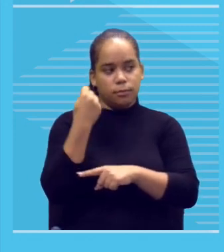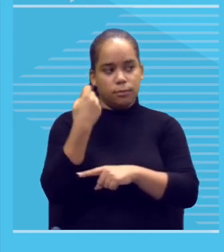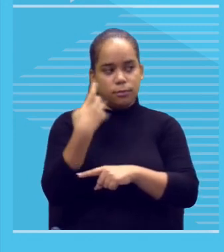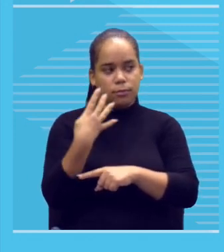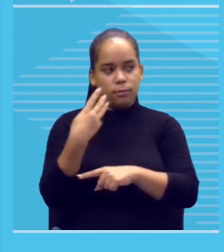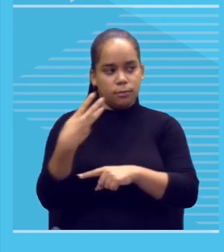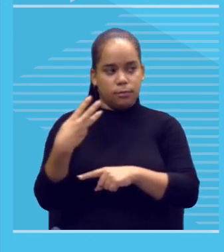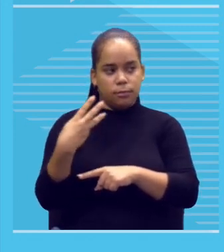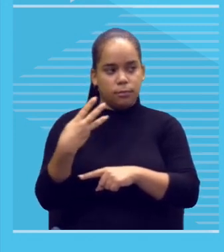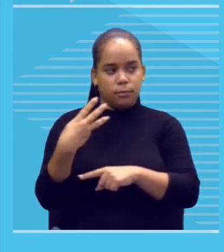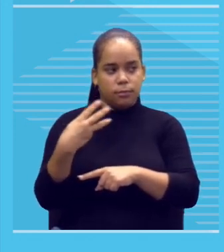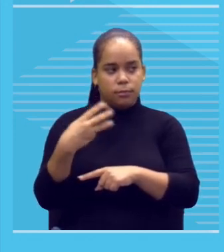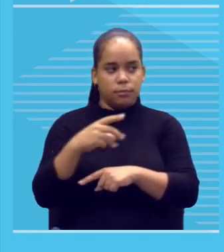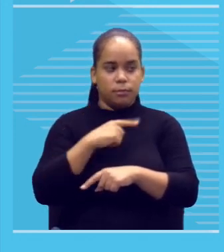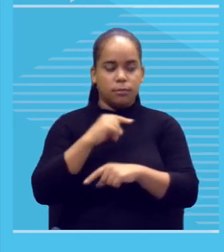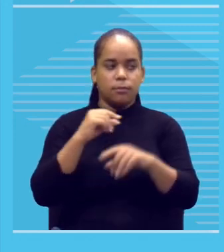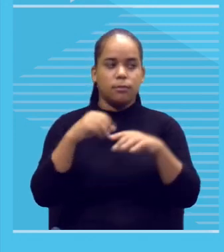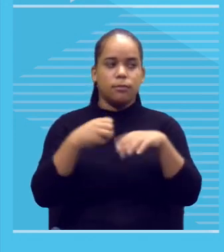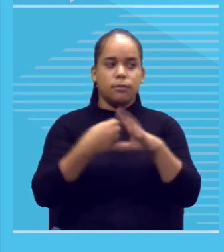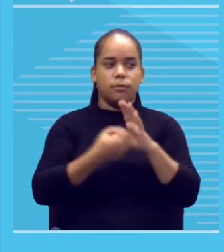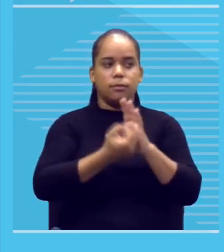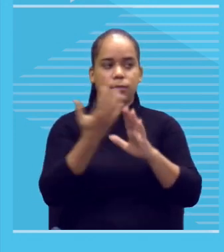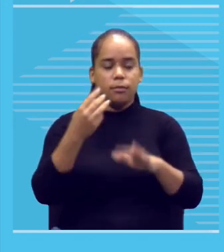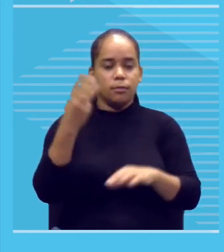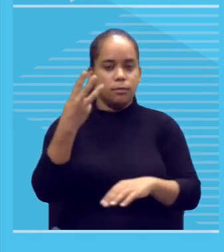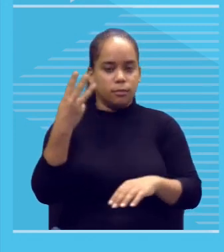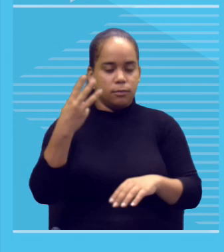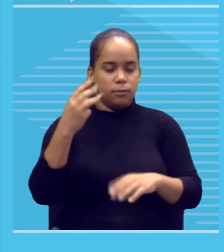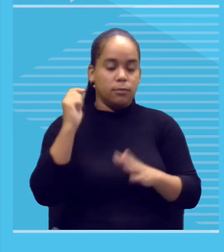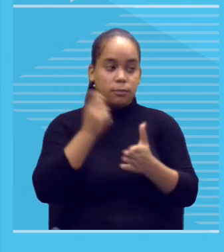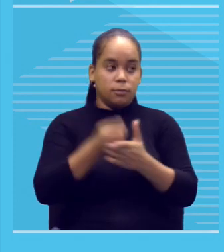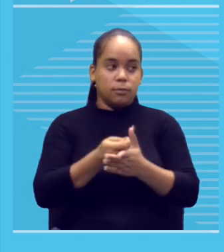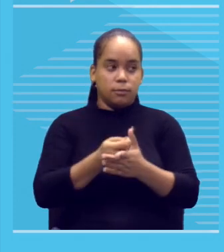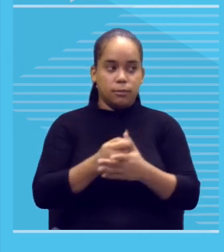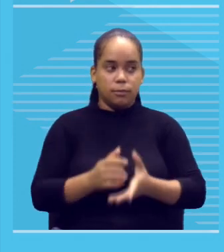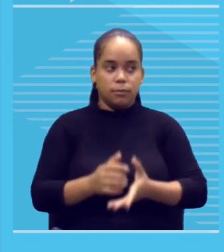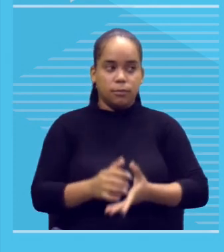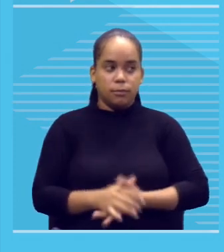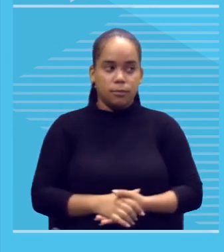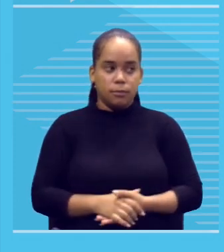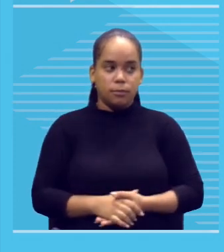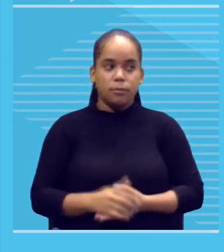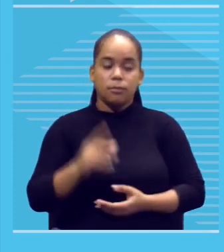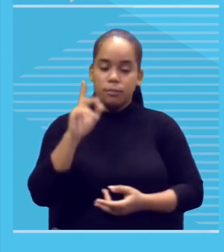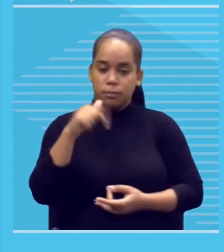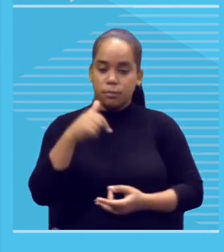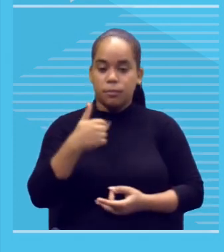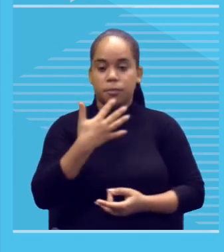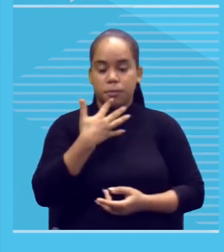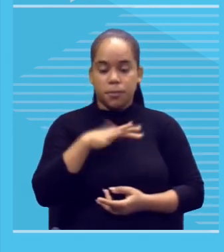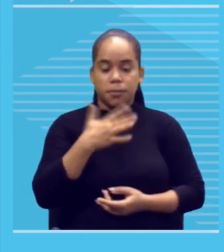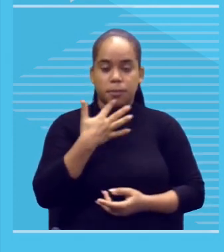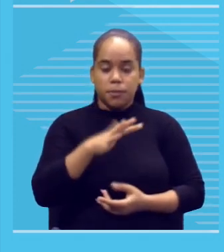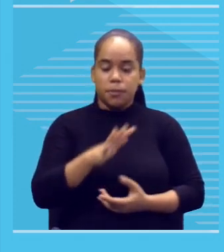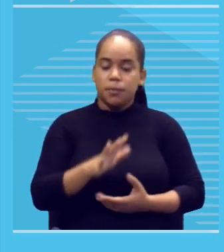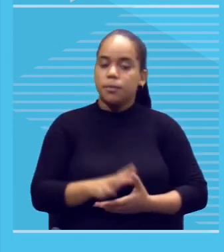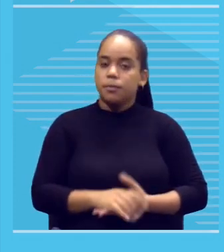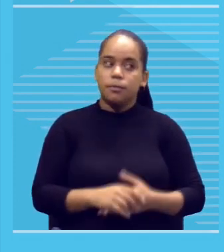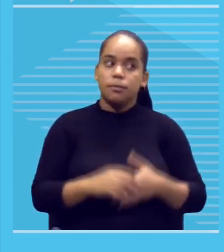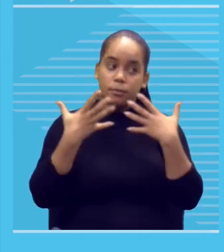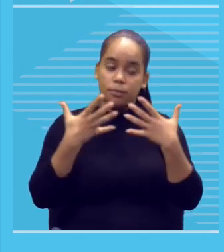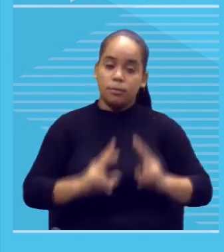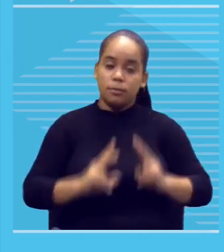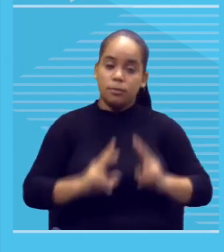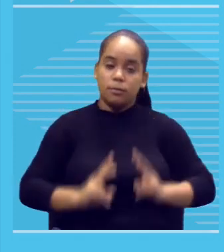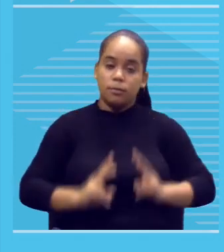1843 determine a terceira parcela olha aí ó termo desconhecido eu quero